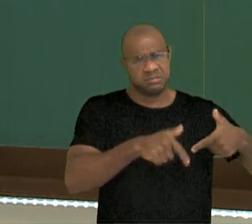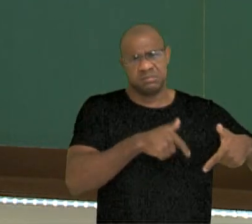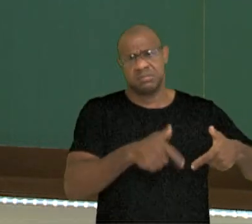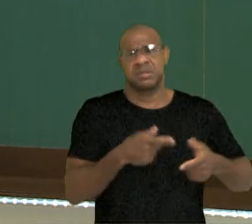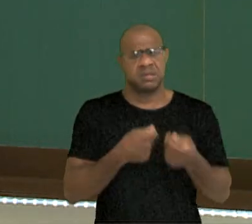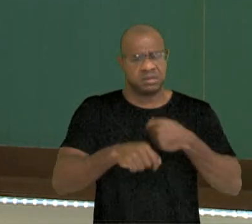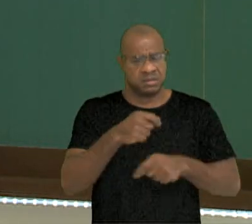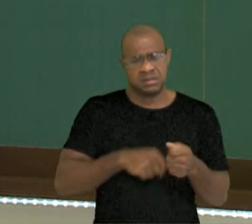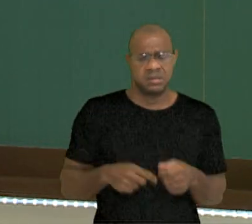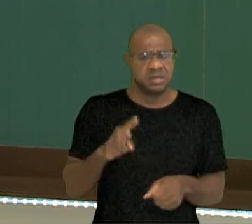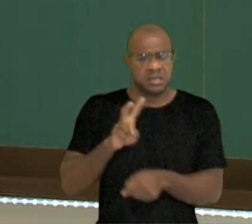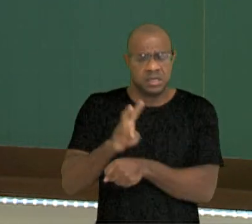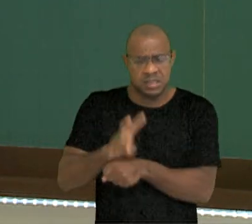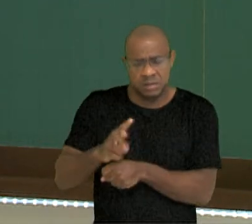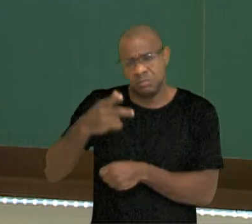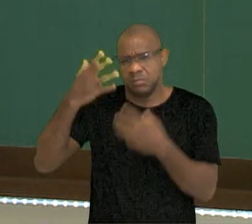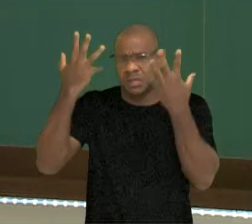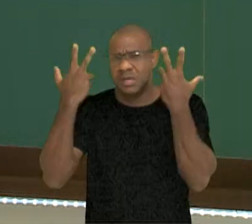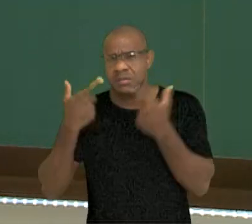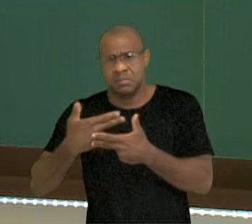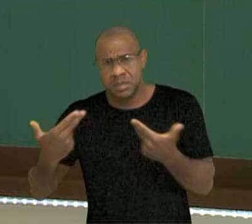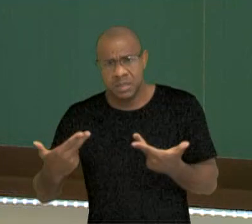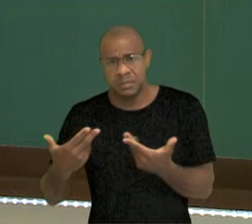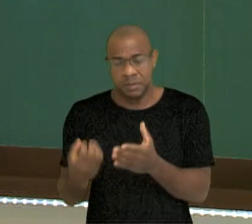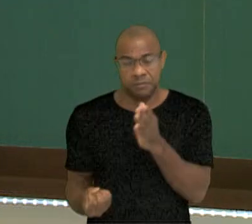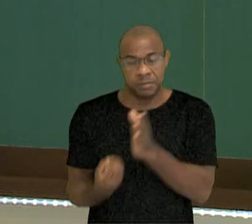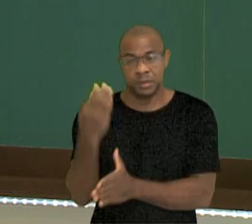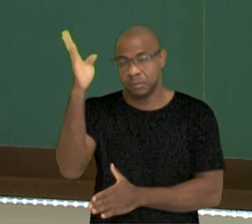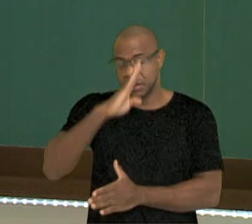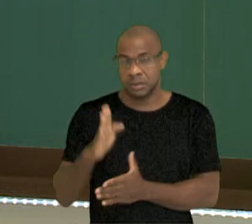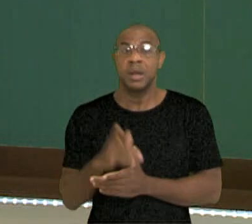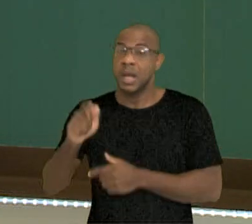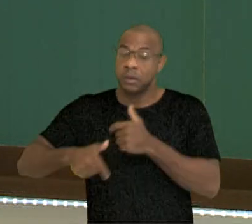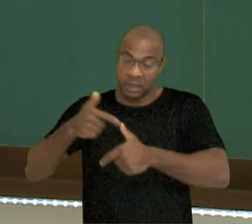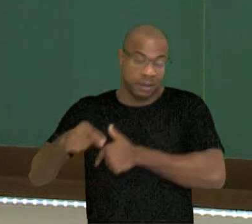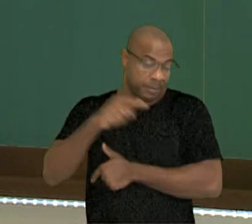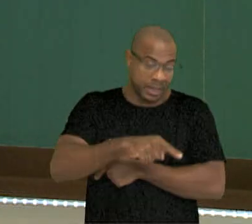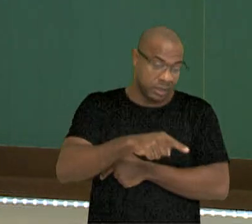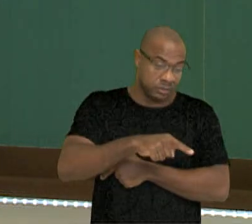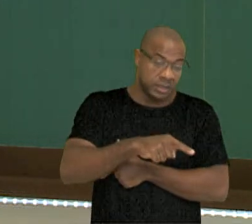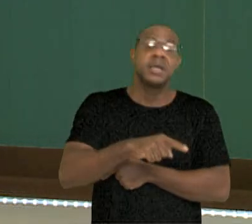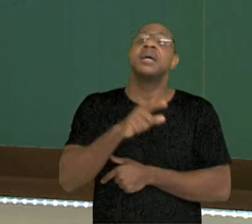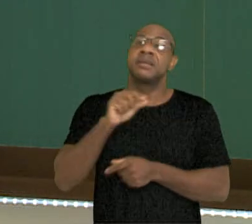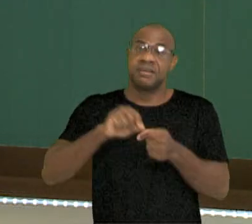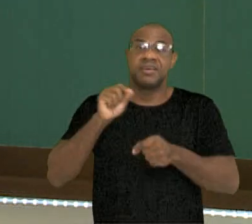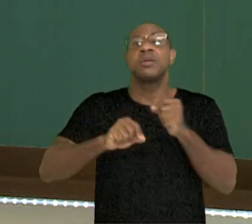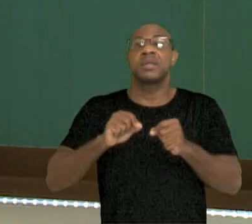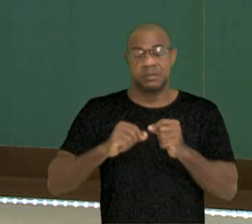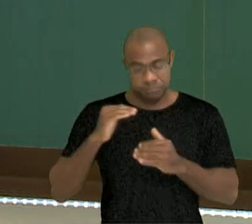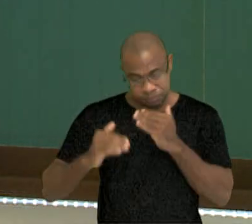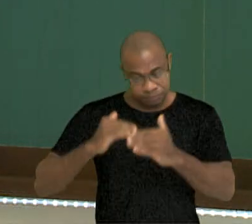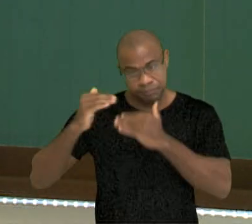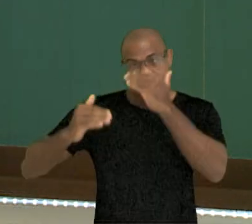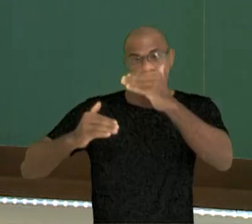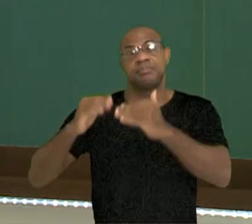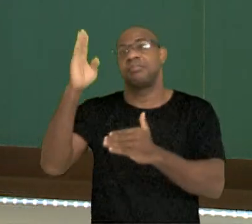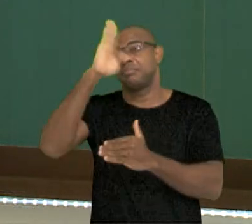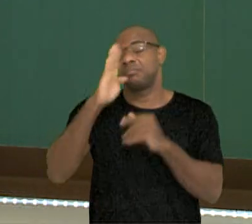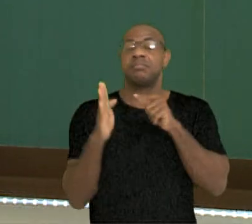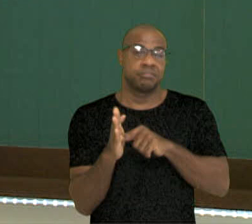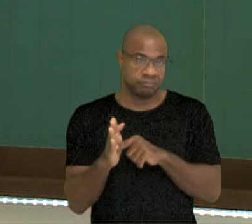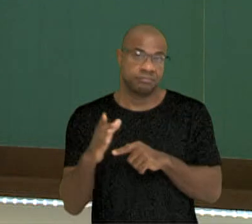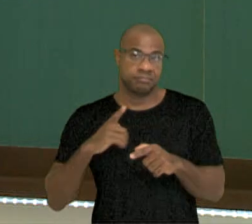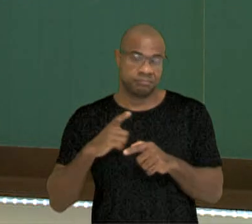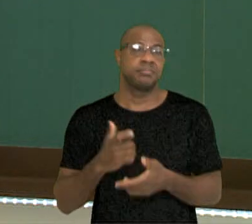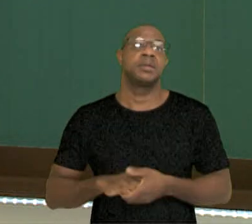cana-de-açúcar, a criação de gado com a formação do Brasil? São essas atividades que vão fazer com que os colonizadores utilizem os recursos que